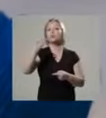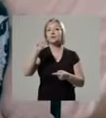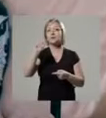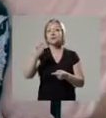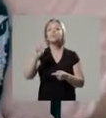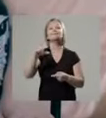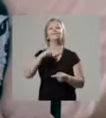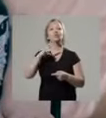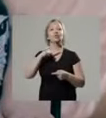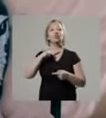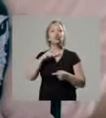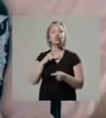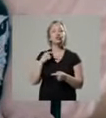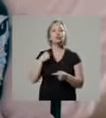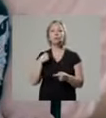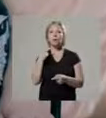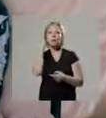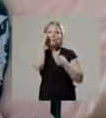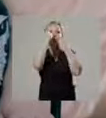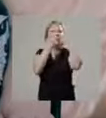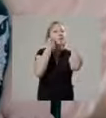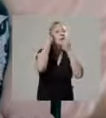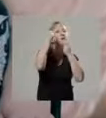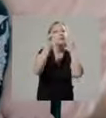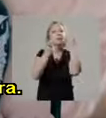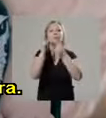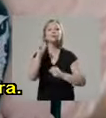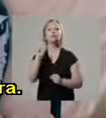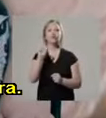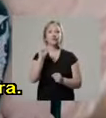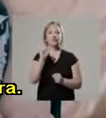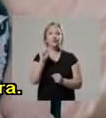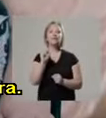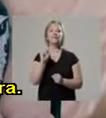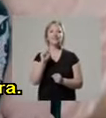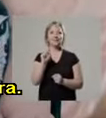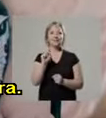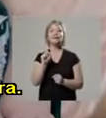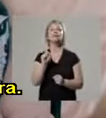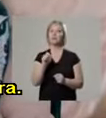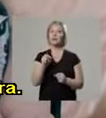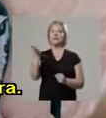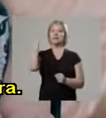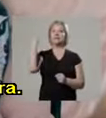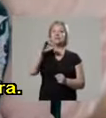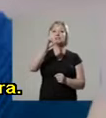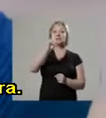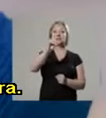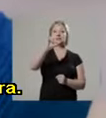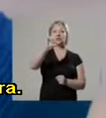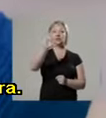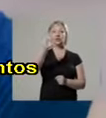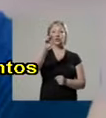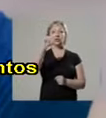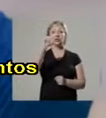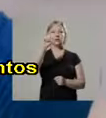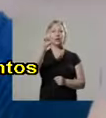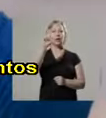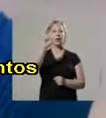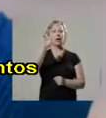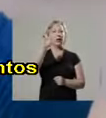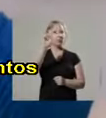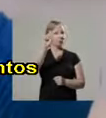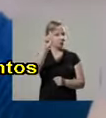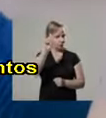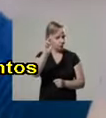do Brasil, né? Havia toda uma movimentação com relação à resistência à ditadura, tá